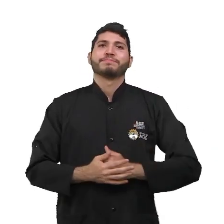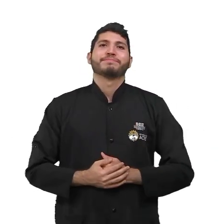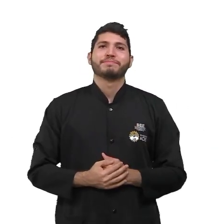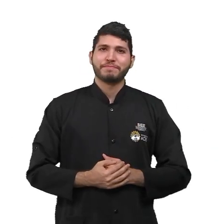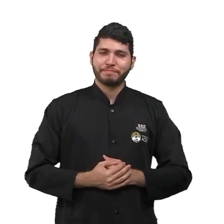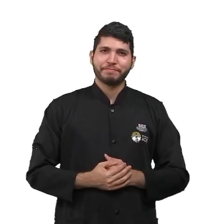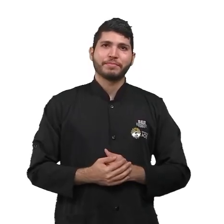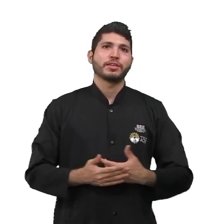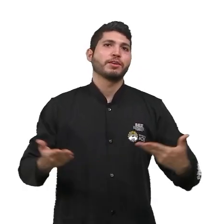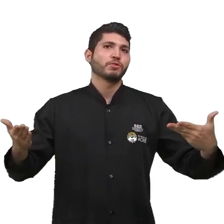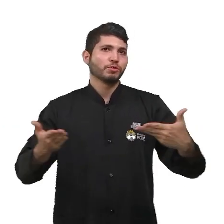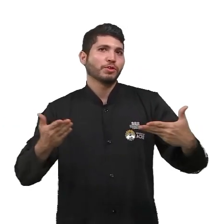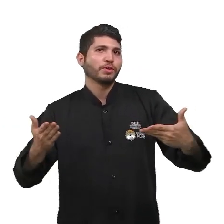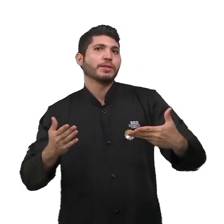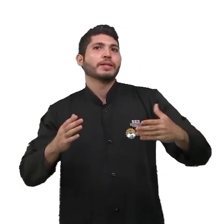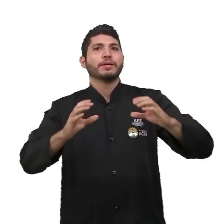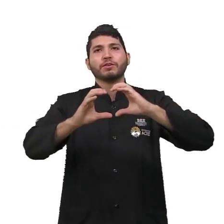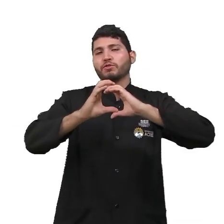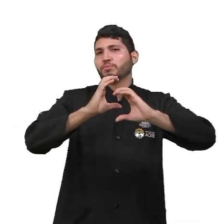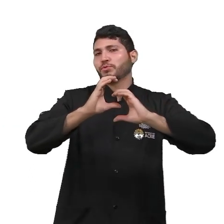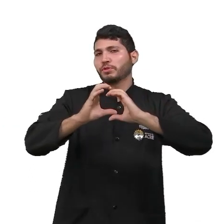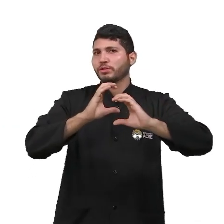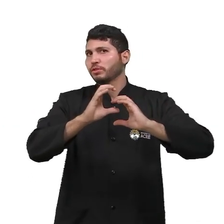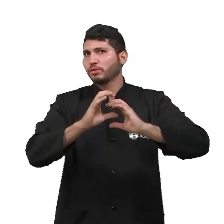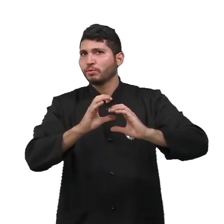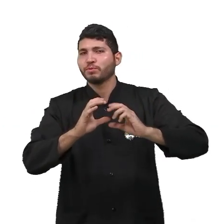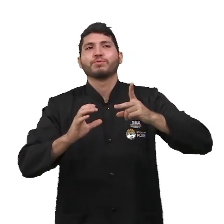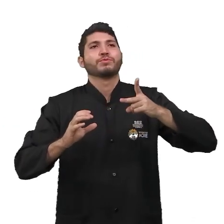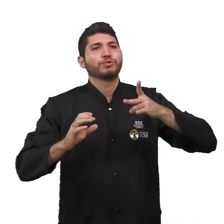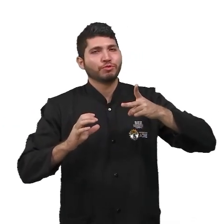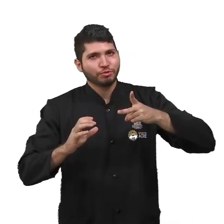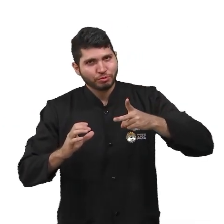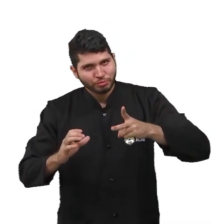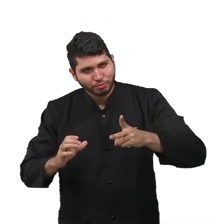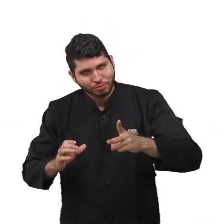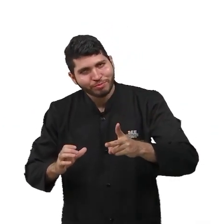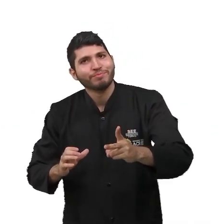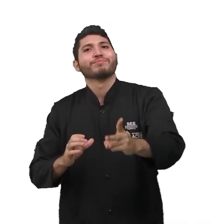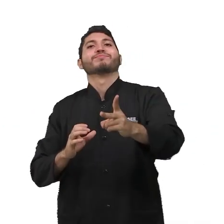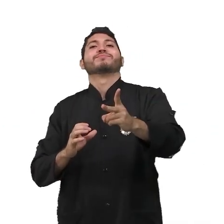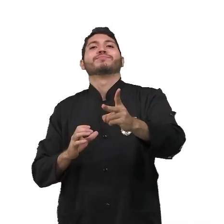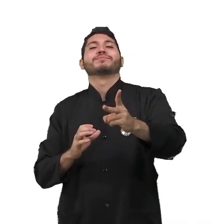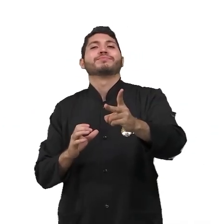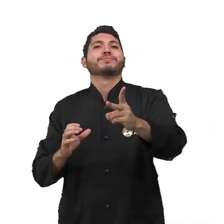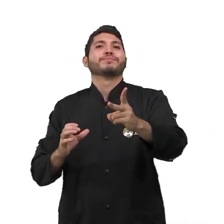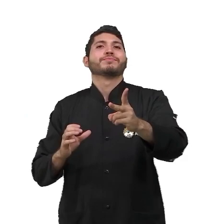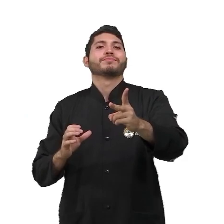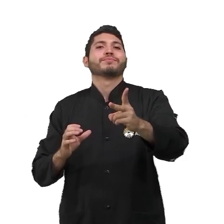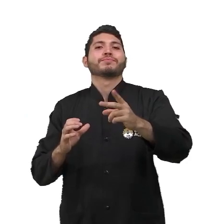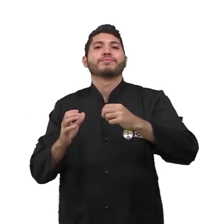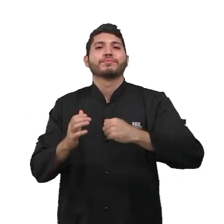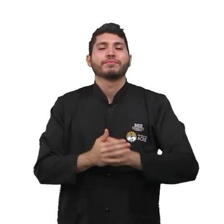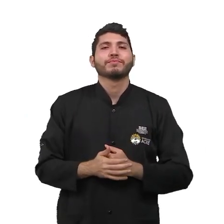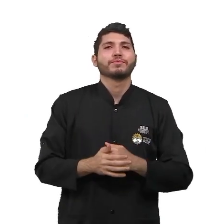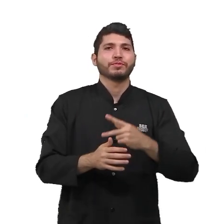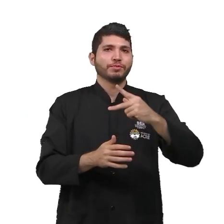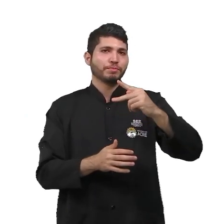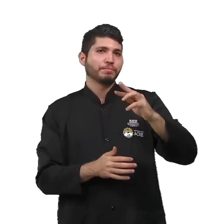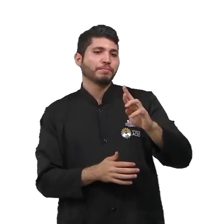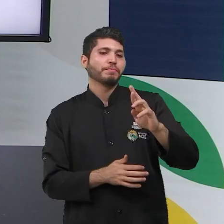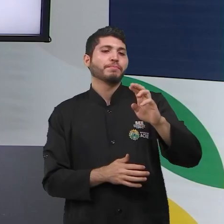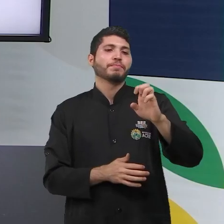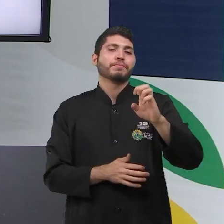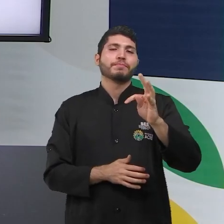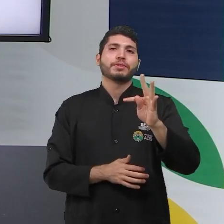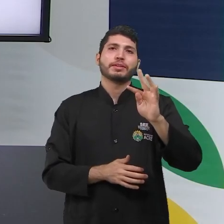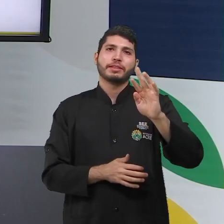a comunicação familiar continua não existindo. Então, destaca aí por existia, que está aí no pretérito imperfeito. Professor, ainda